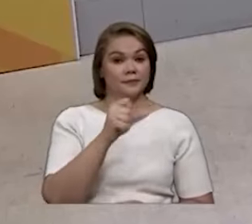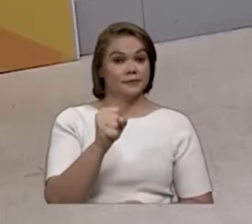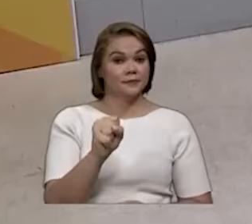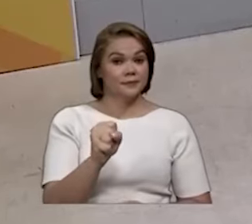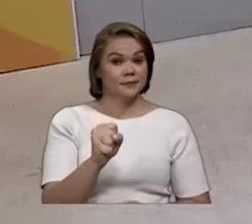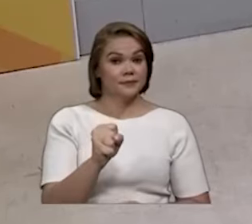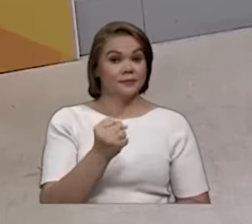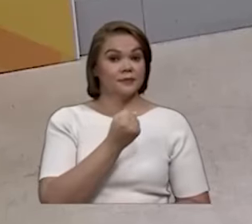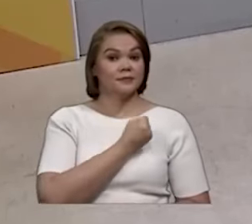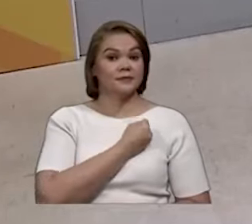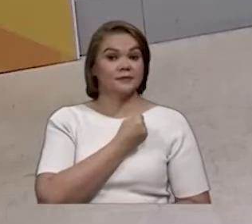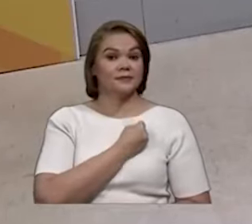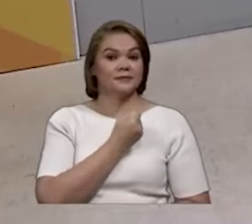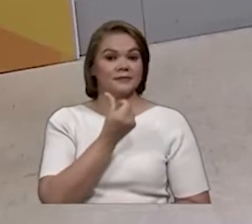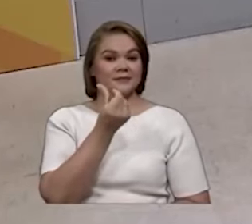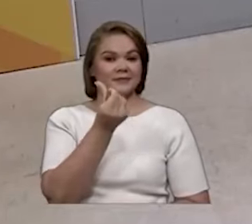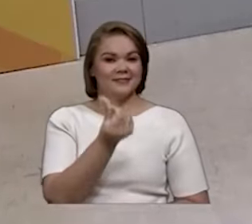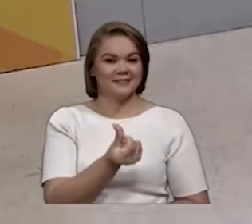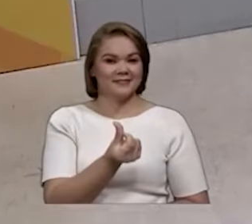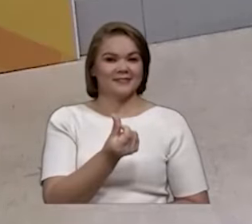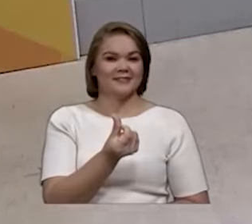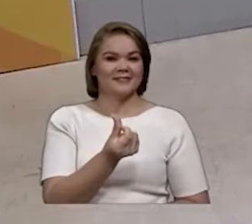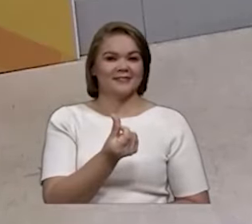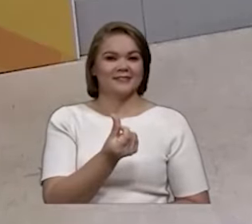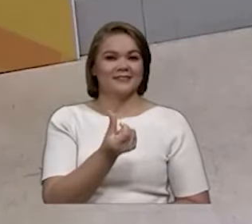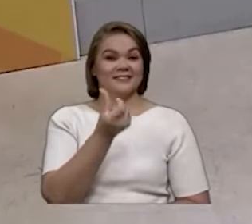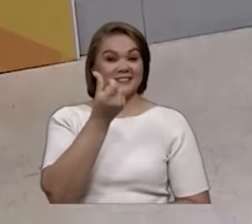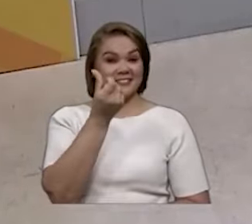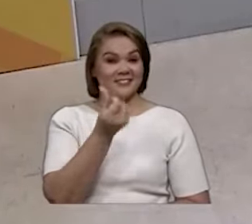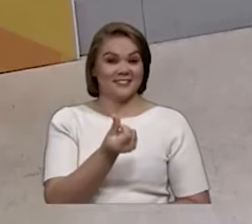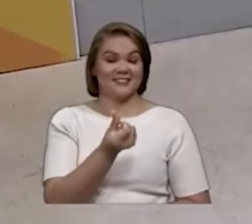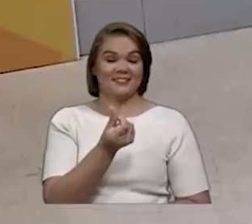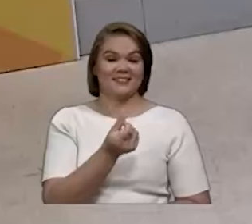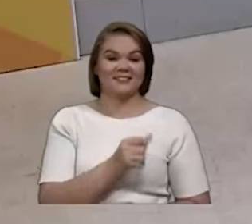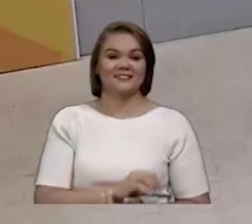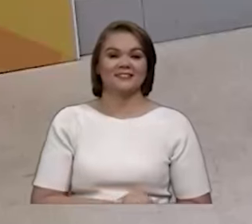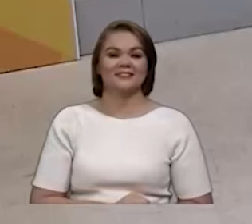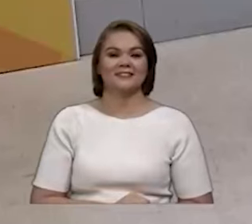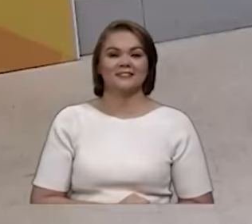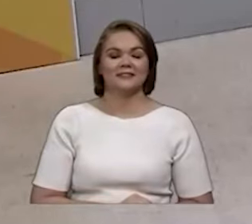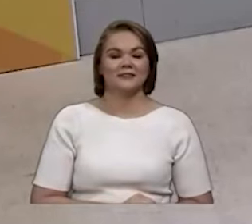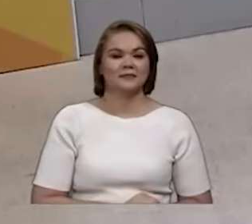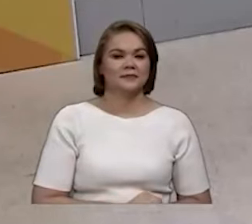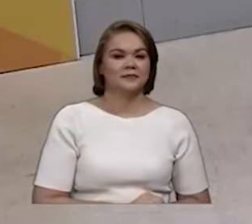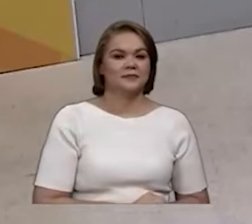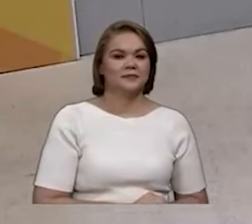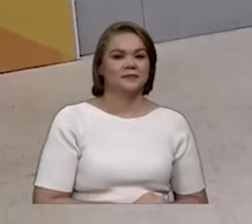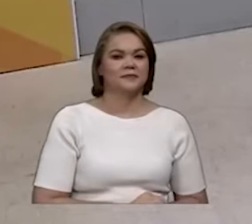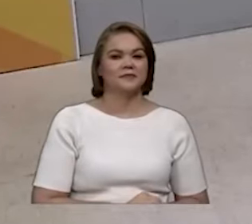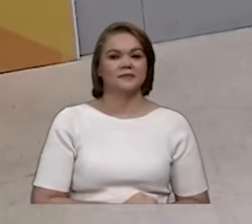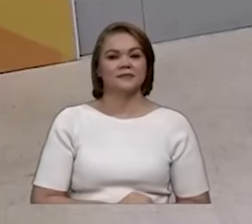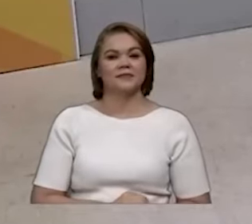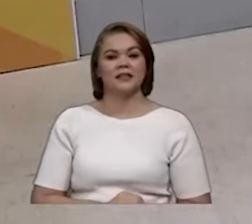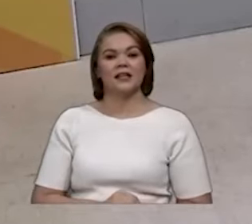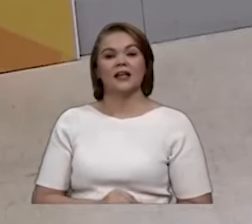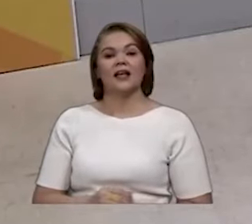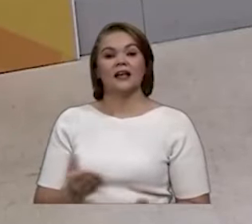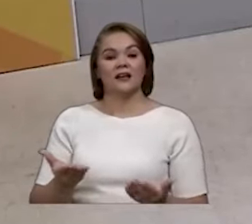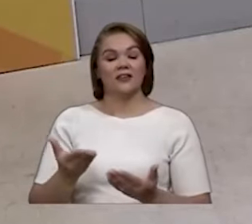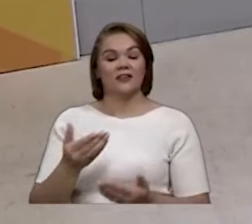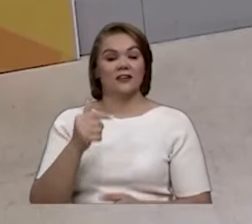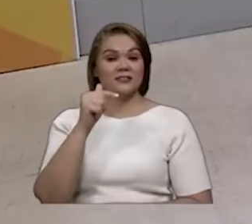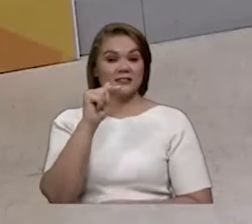28, número 6, meia dúzia, número 6. Olha aí, tem o 6 e agora